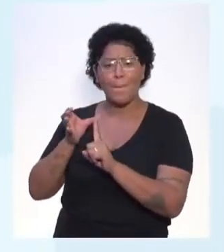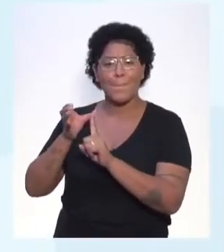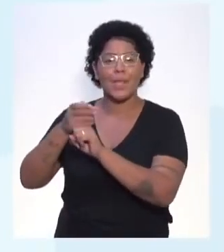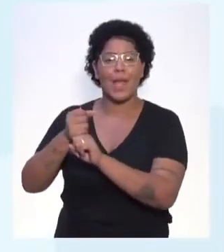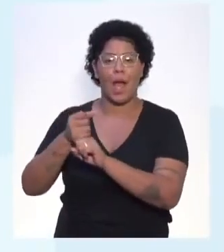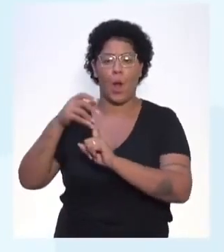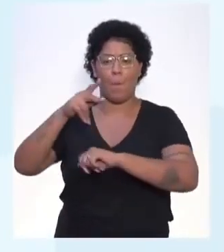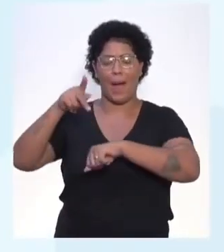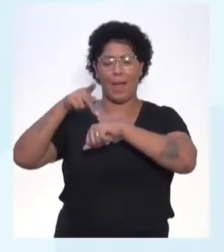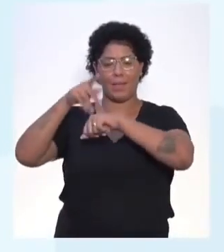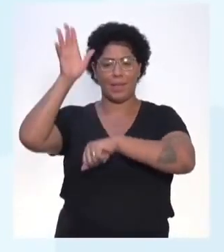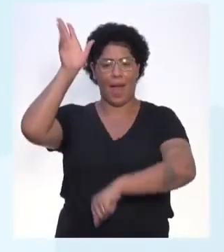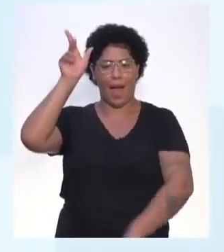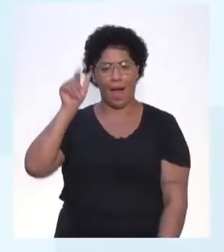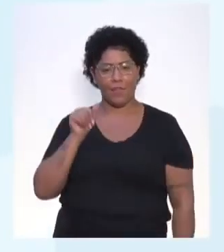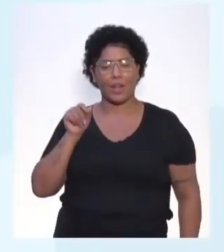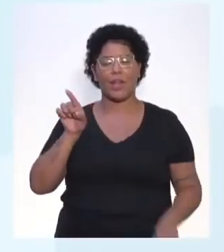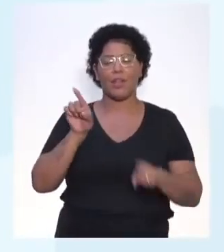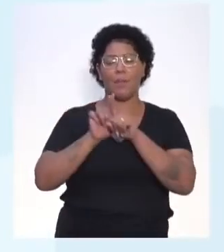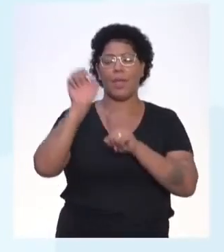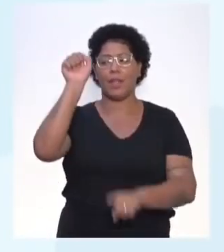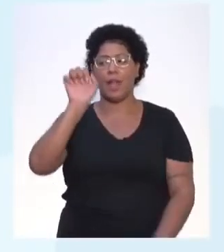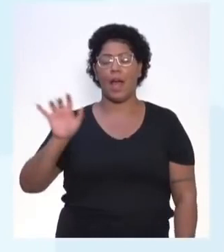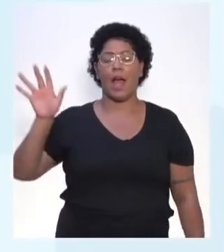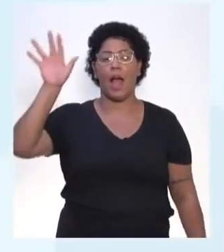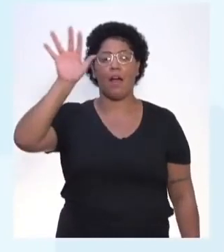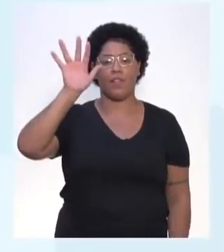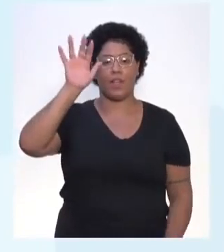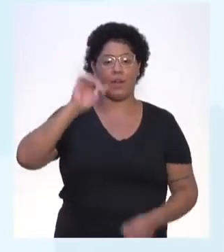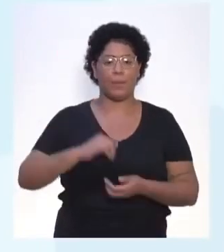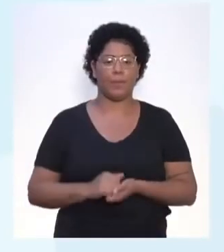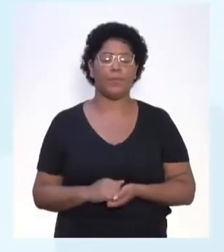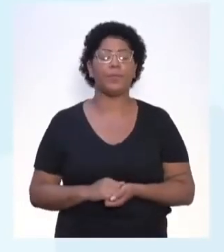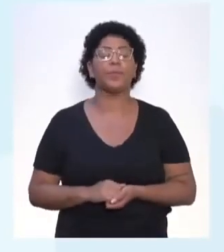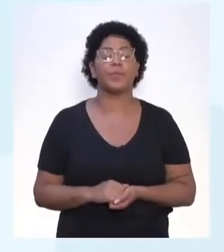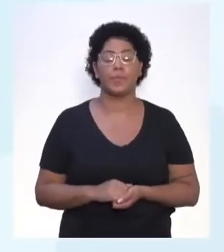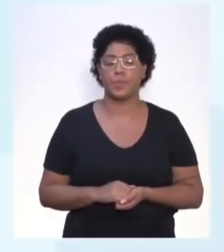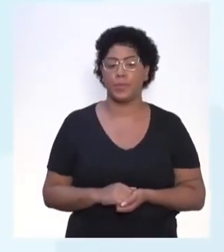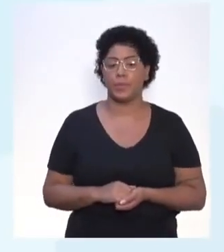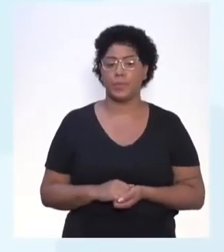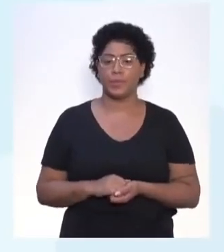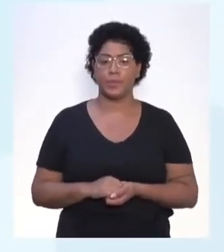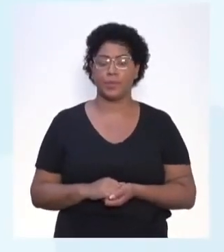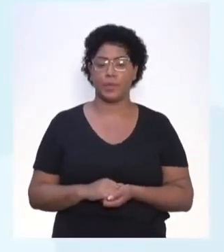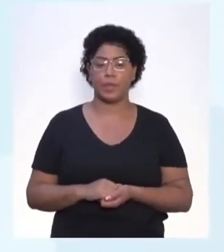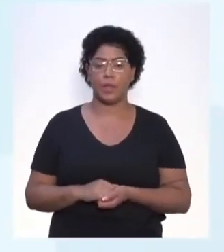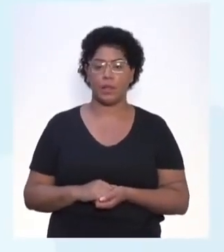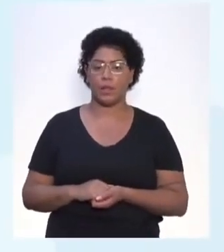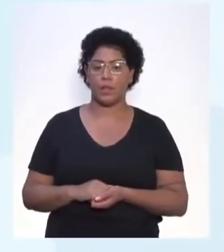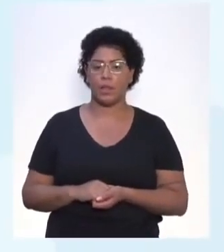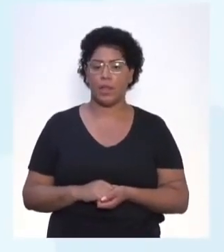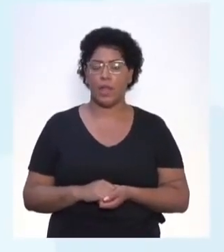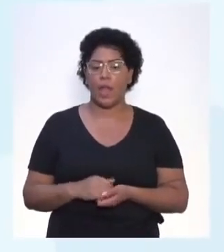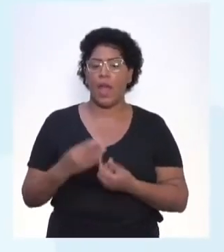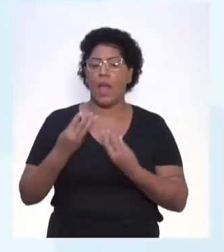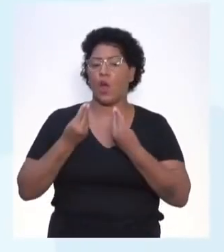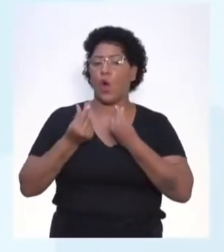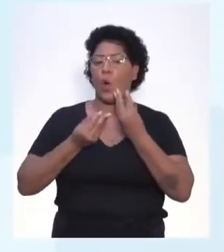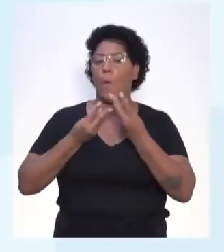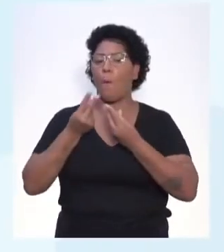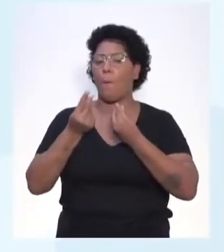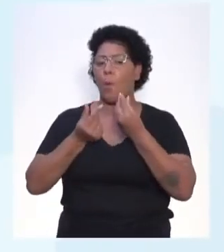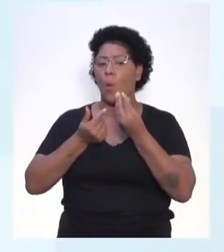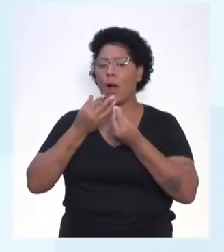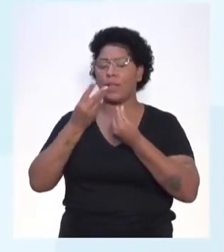na Ásia. Então, dentro da chamada partilha da África, o que a gente aponta aí como um contexto, um antecedente, né,